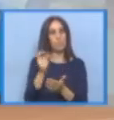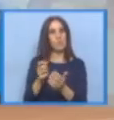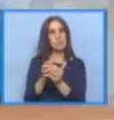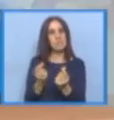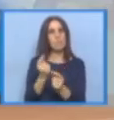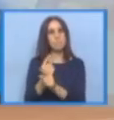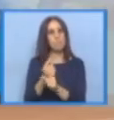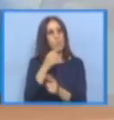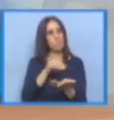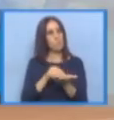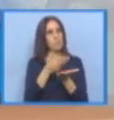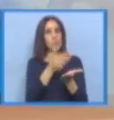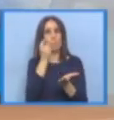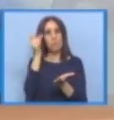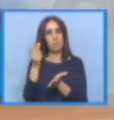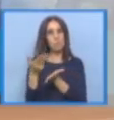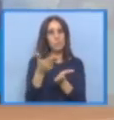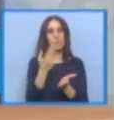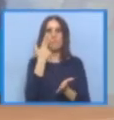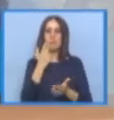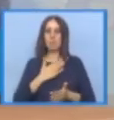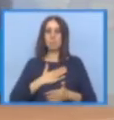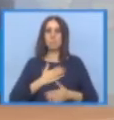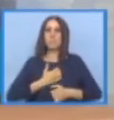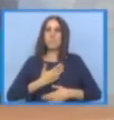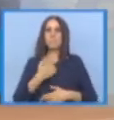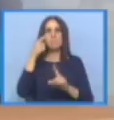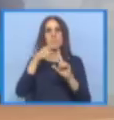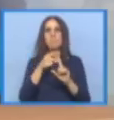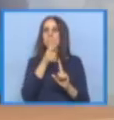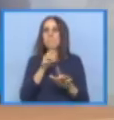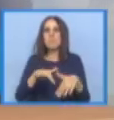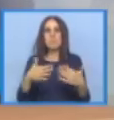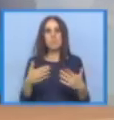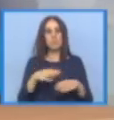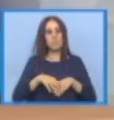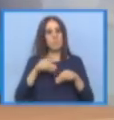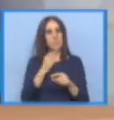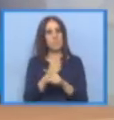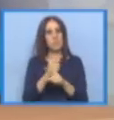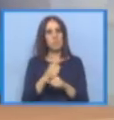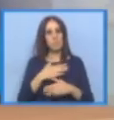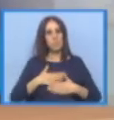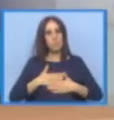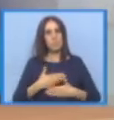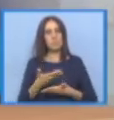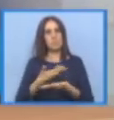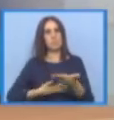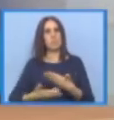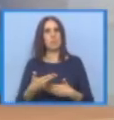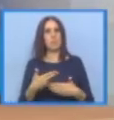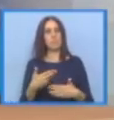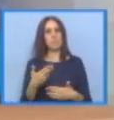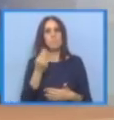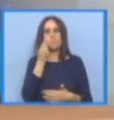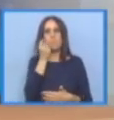rezou, ajudar os pobres como ele ajudou e viver a minha vida, a minha profissão, a minha missão, o que seja, com o mesmo espírito de doação e de entrega